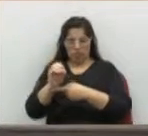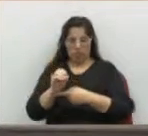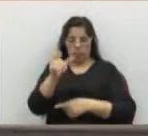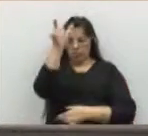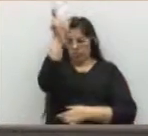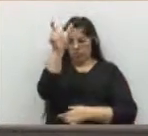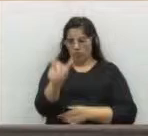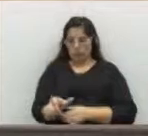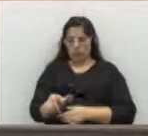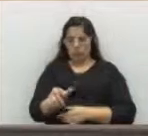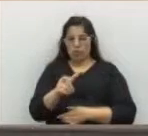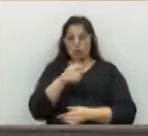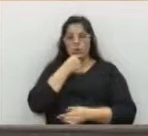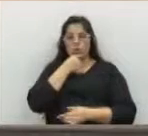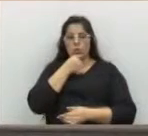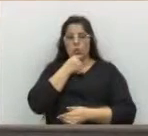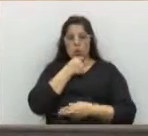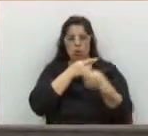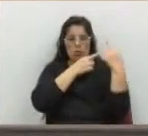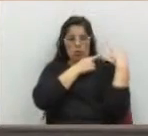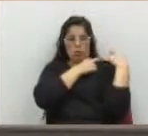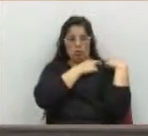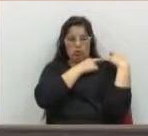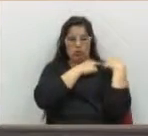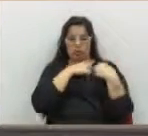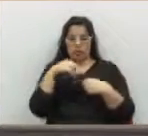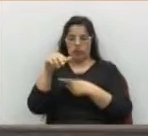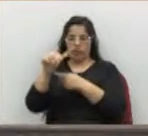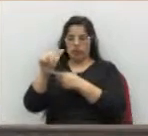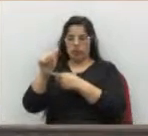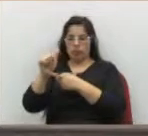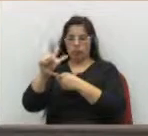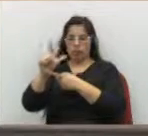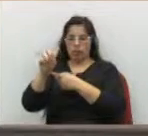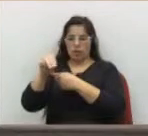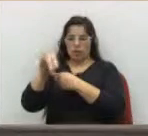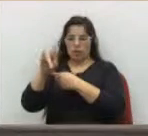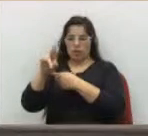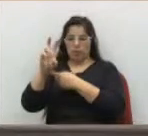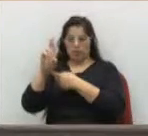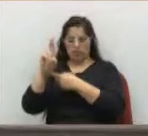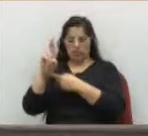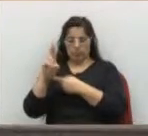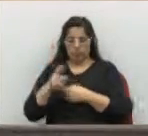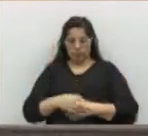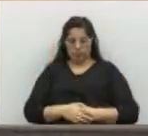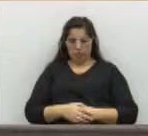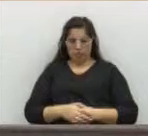Cidadão legislador Zalmir Humberto da Silva Vila Real, assinado pelos vereadores Ronei